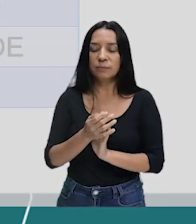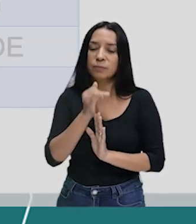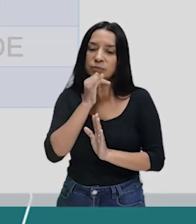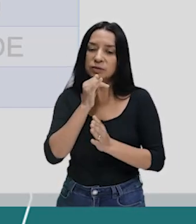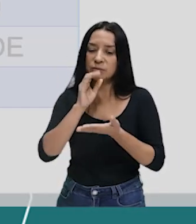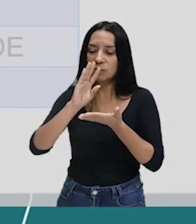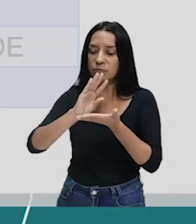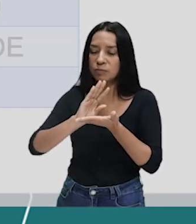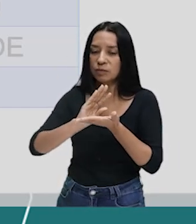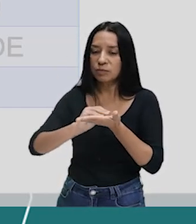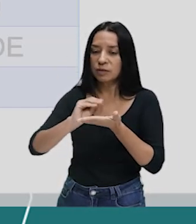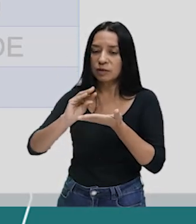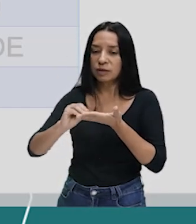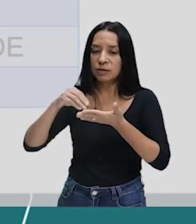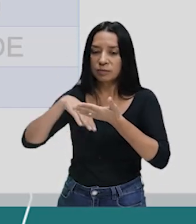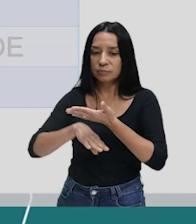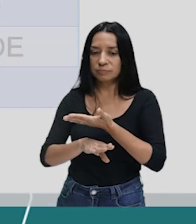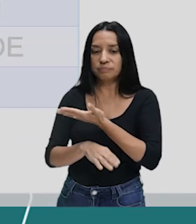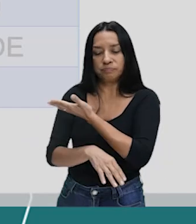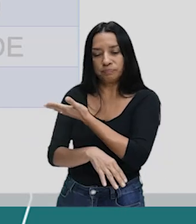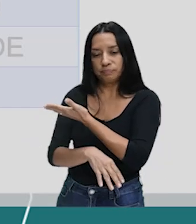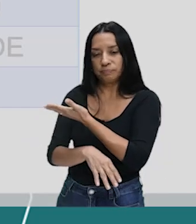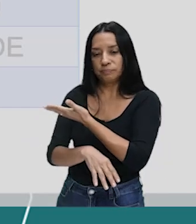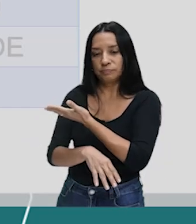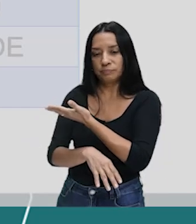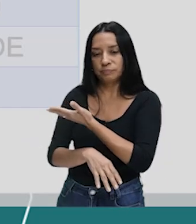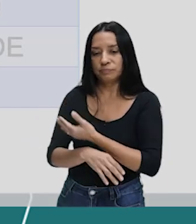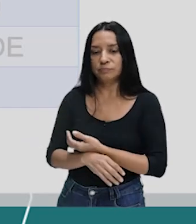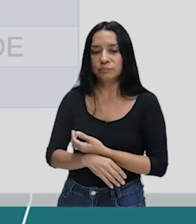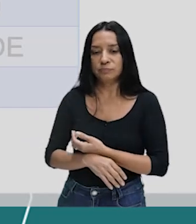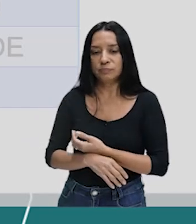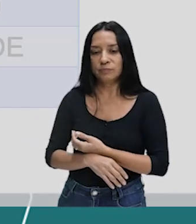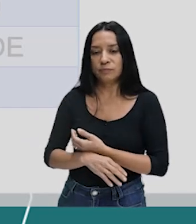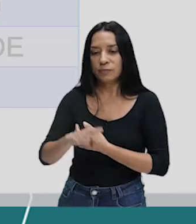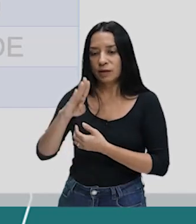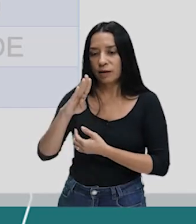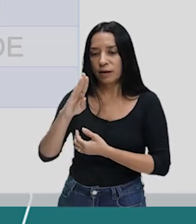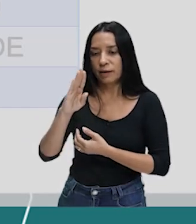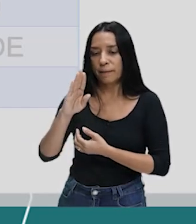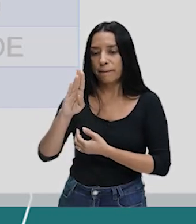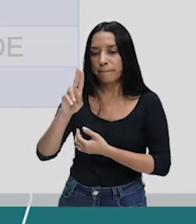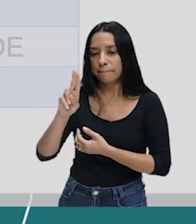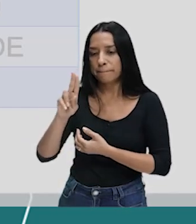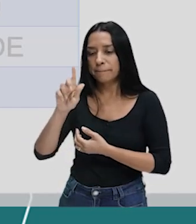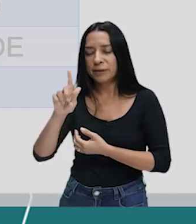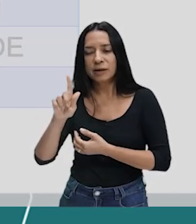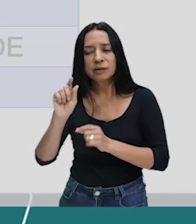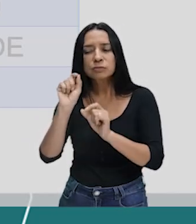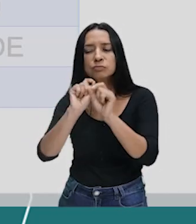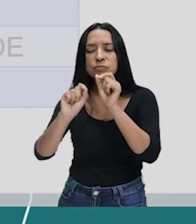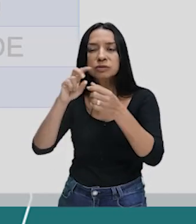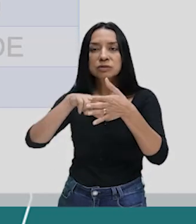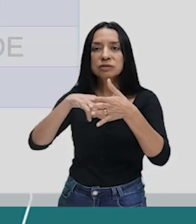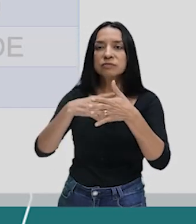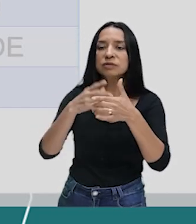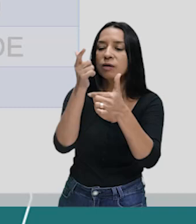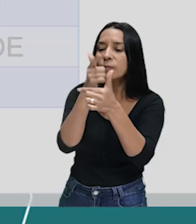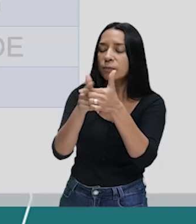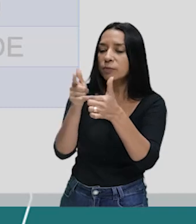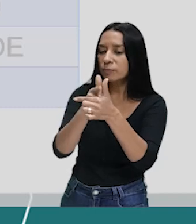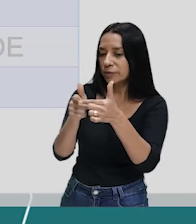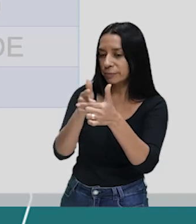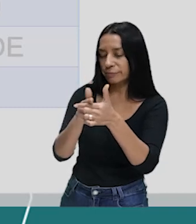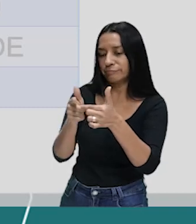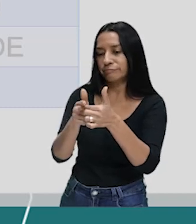backup, browser, bug. O que é um bug? É um problema, é algo que deu erro, tá? Bugou, que a